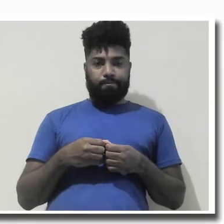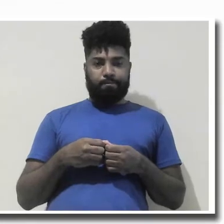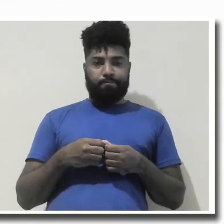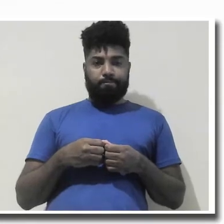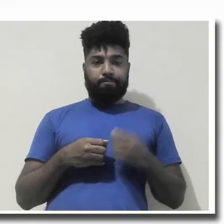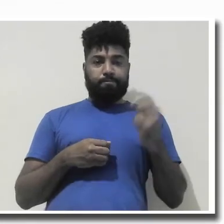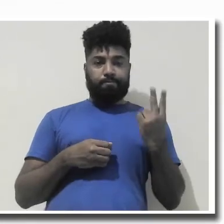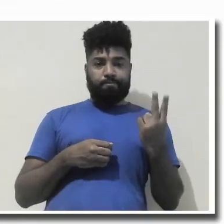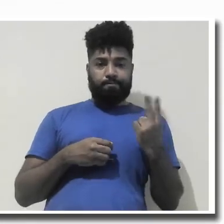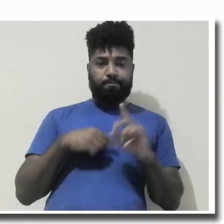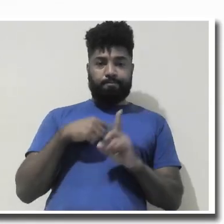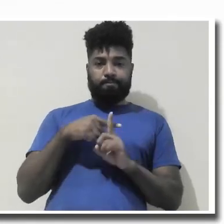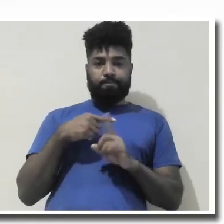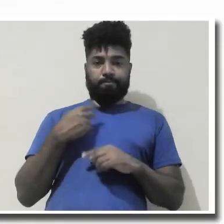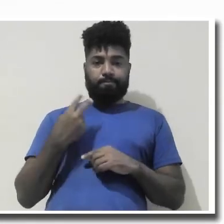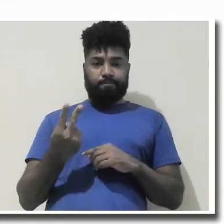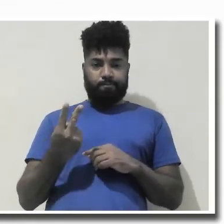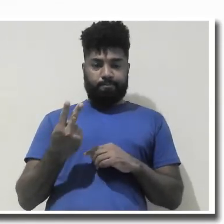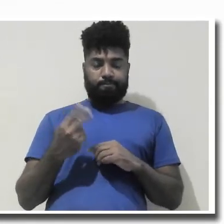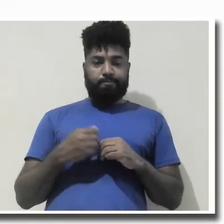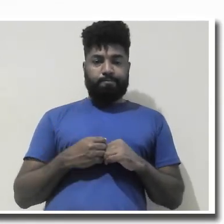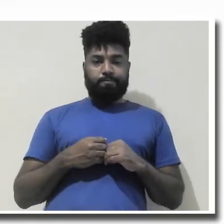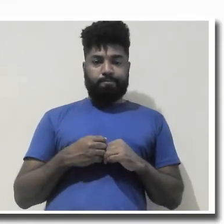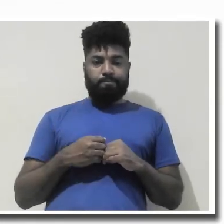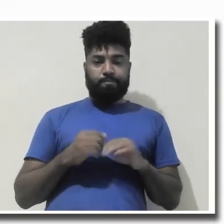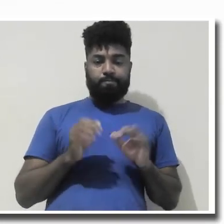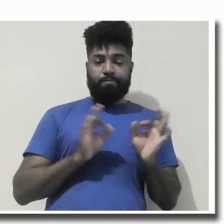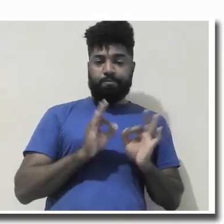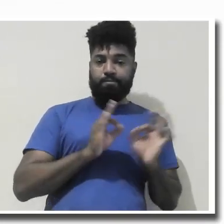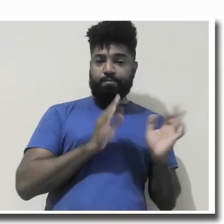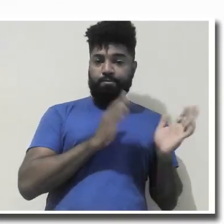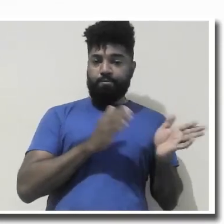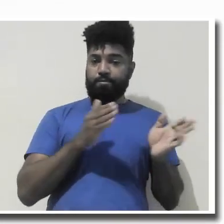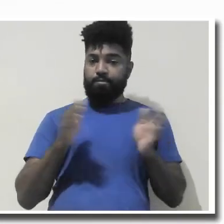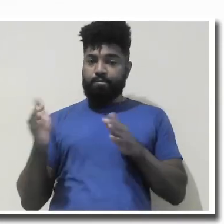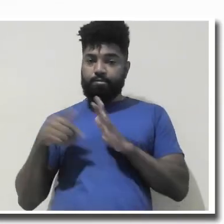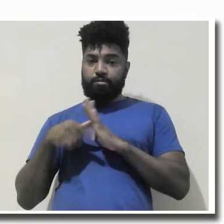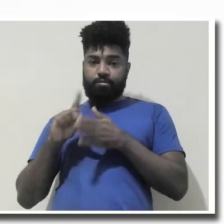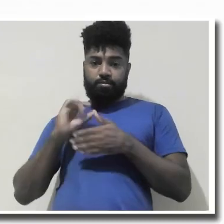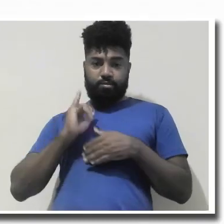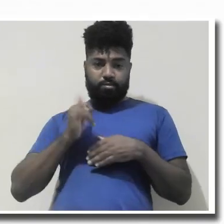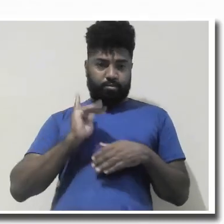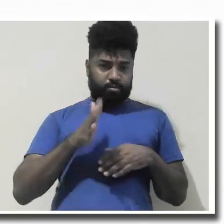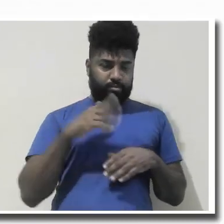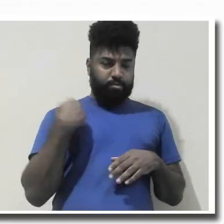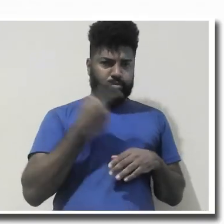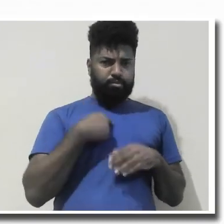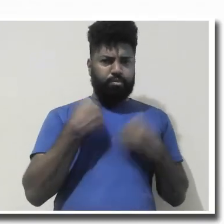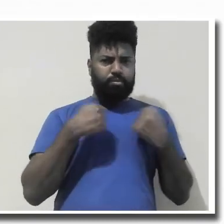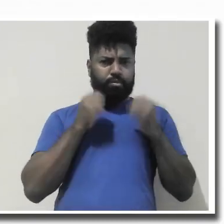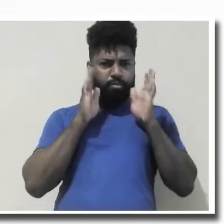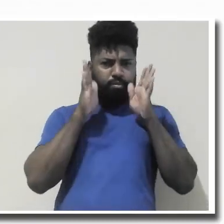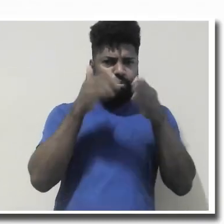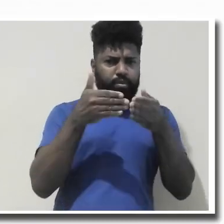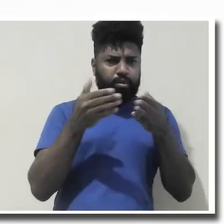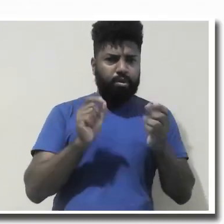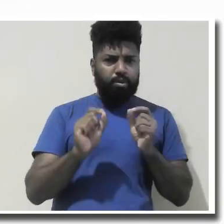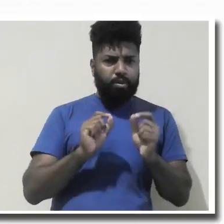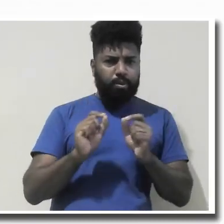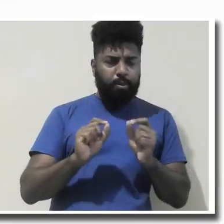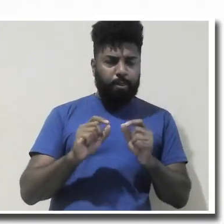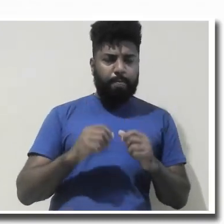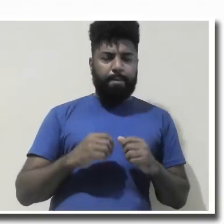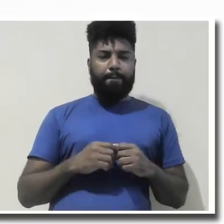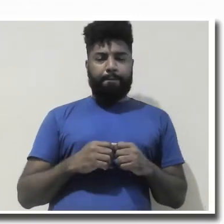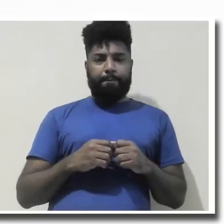com 2. Então, além da ordem das operações que eu citei anteriormente, devemos nos atentar